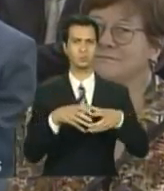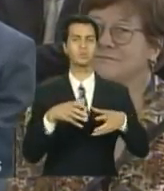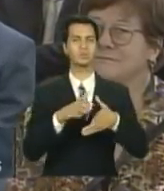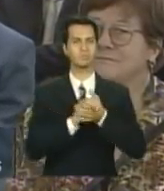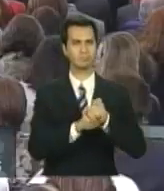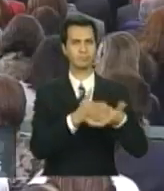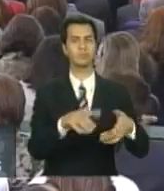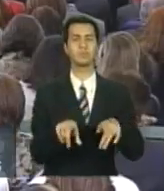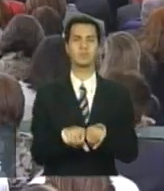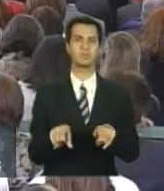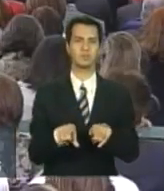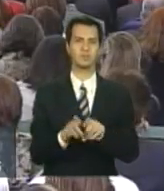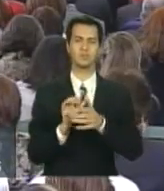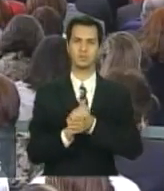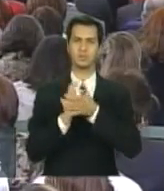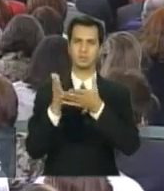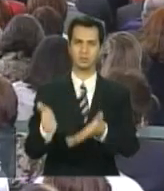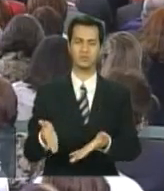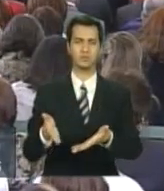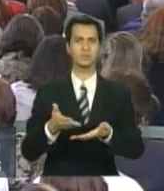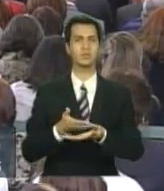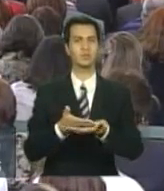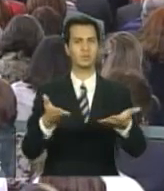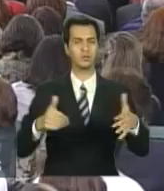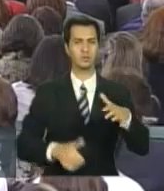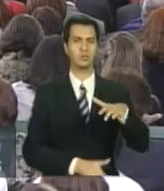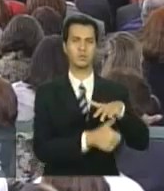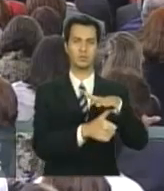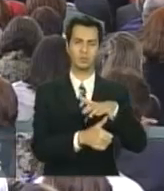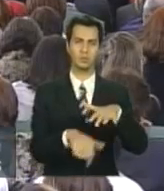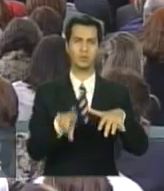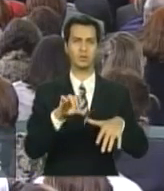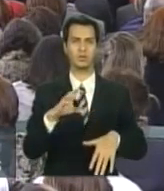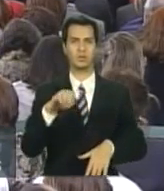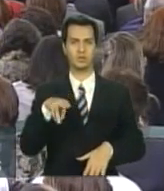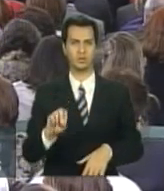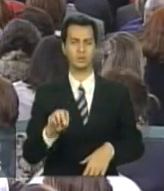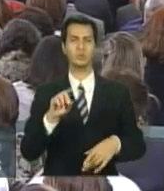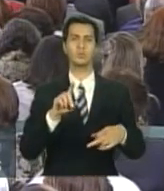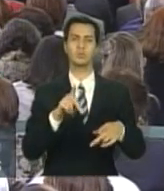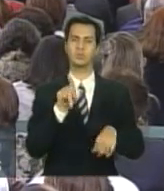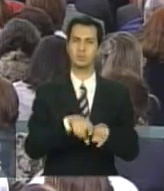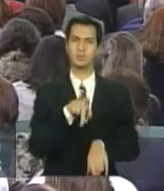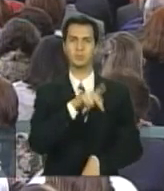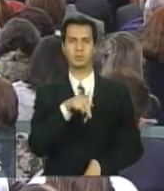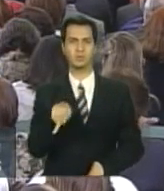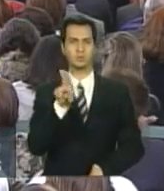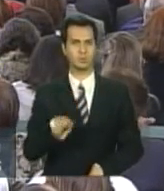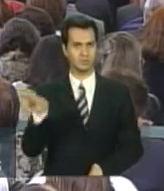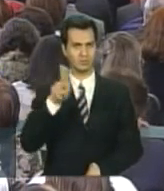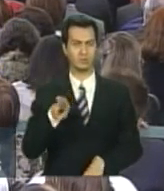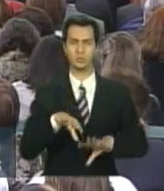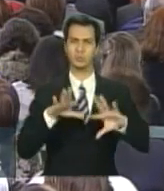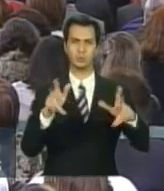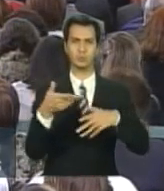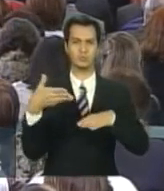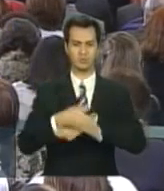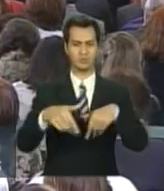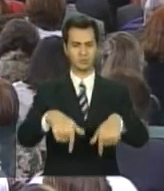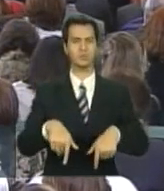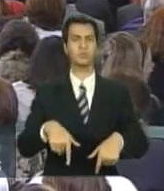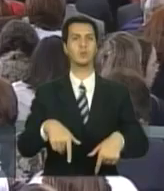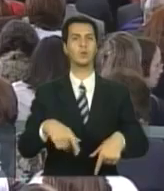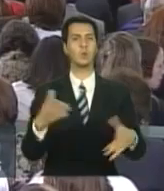Cumprimentar os senhores e as senhoras reitores, decanos e professores universitários que comparecem à